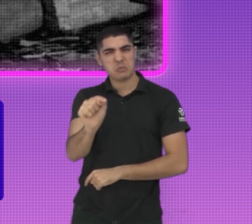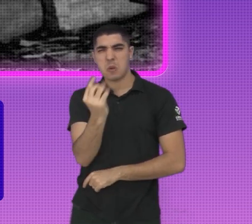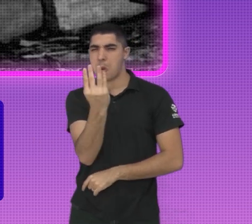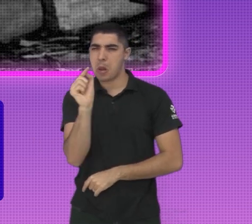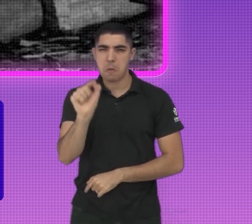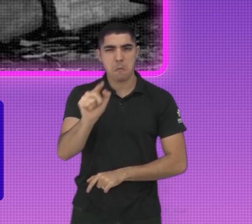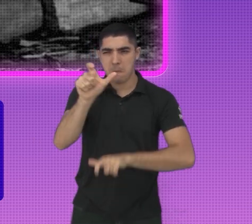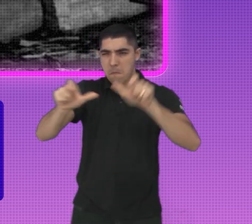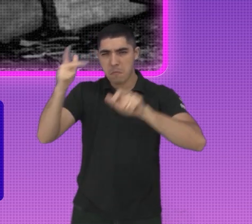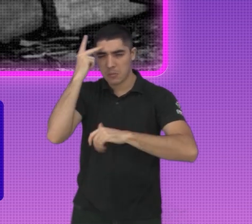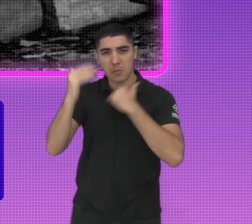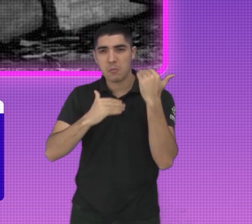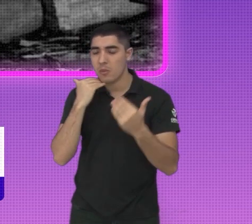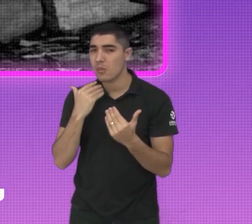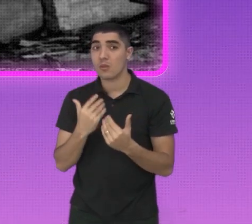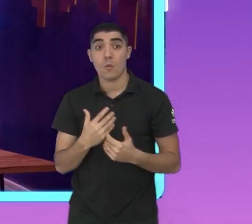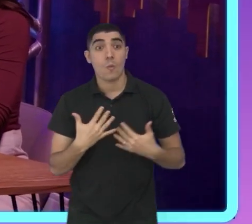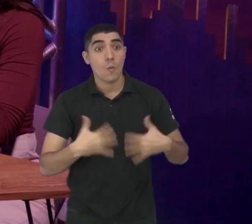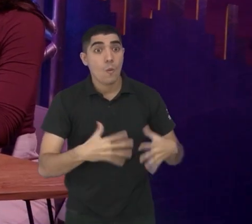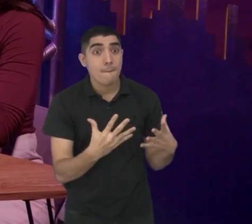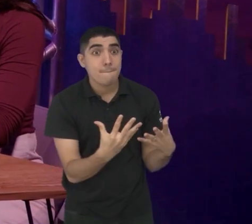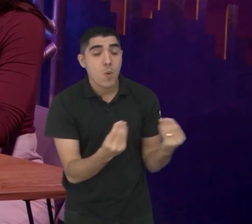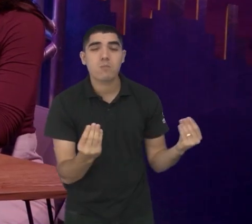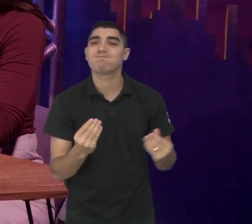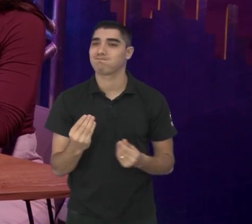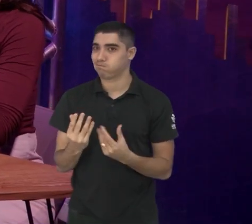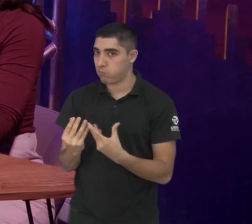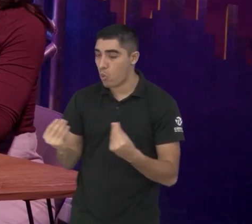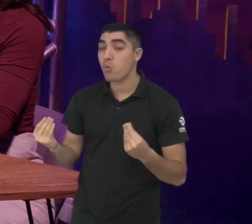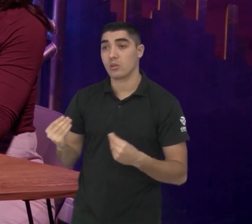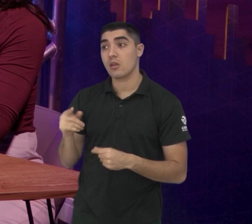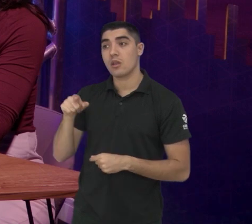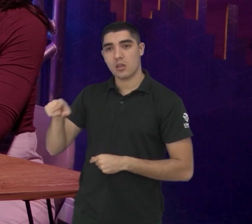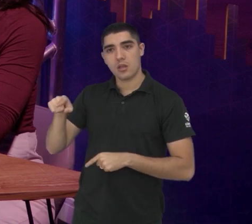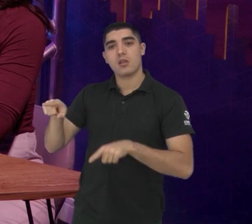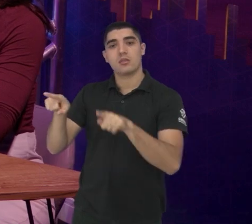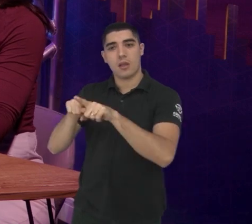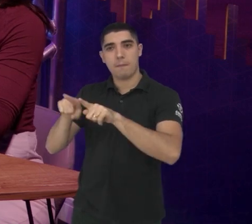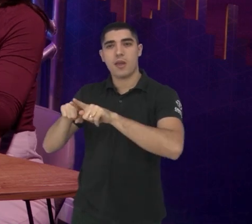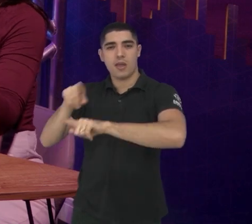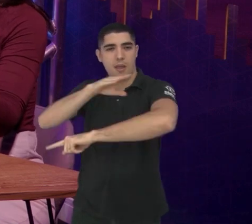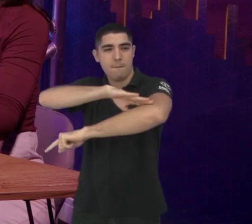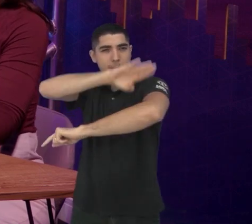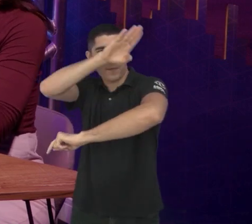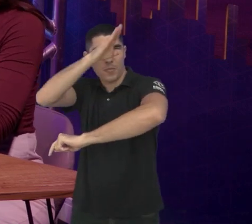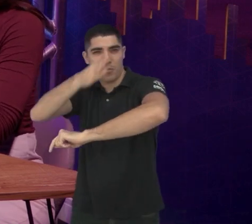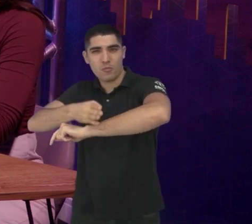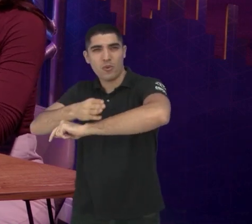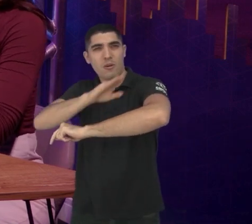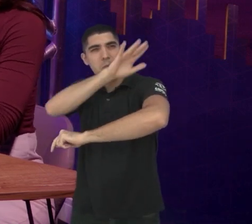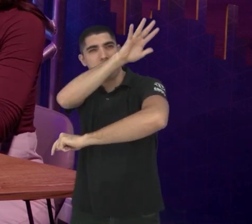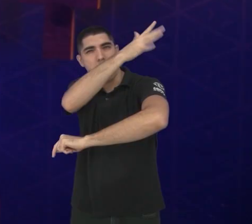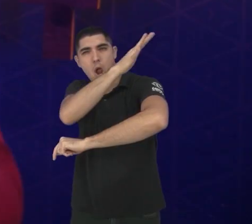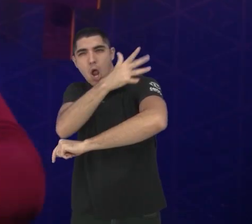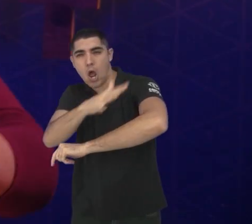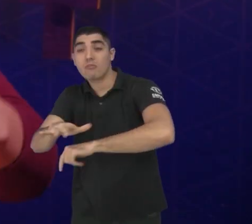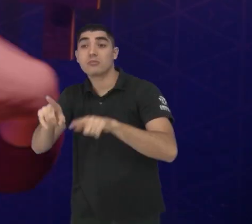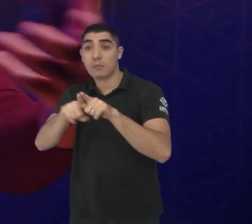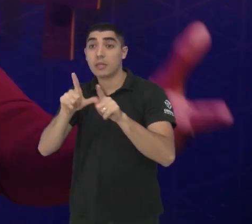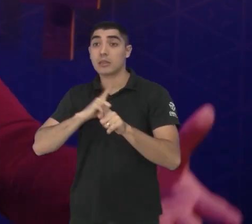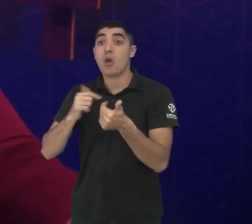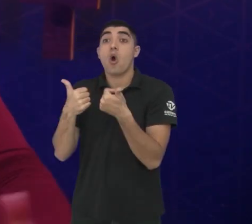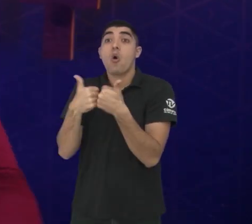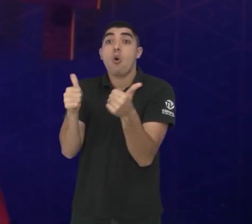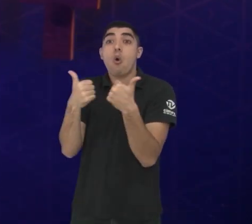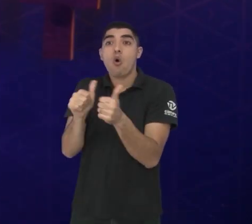3, 4 mil pessoas. É muita gente, né, Tami? Parte da serra desabou, foi uma coisa terrível. Tem